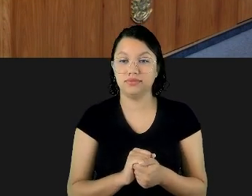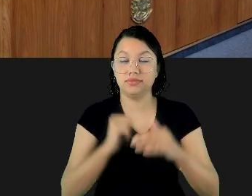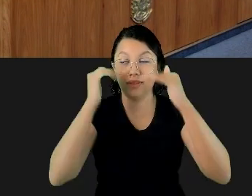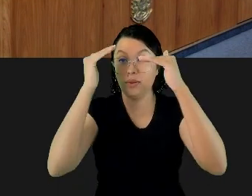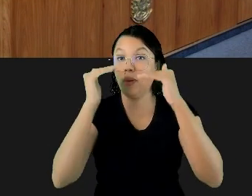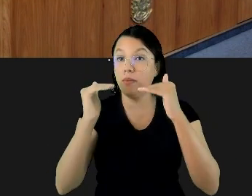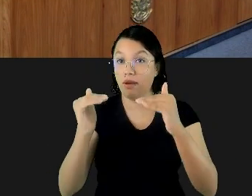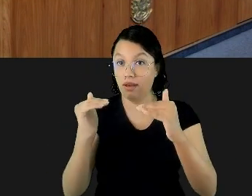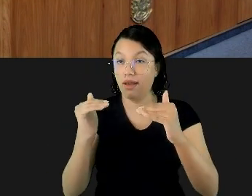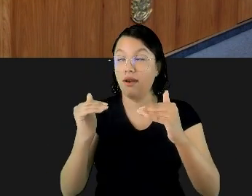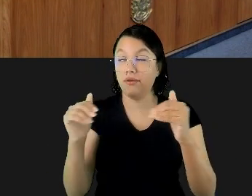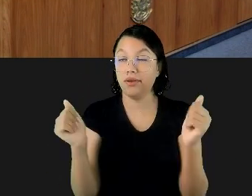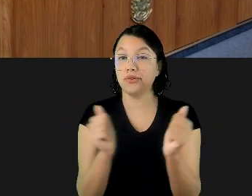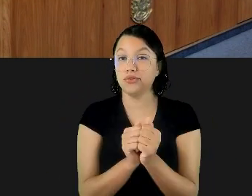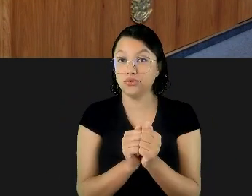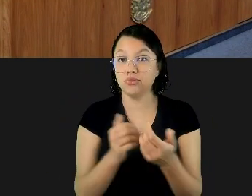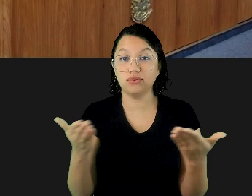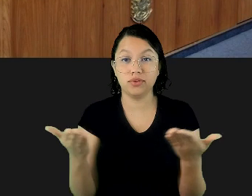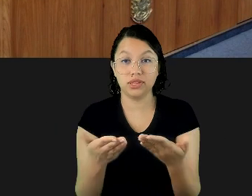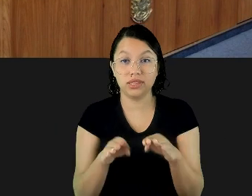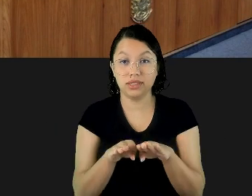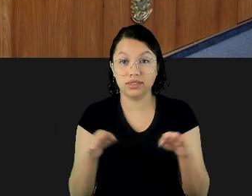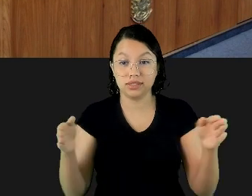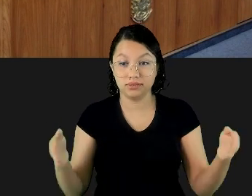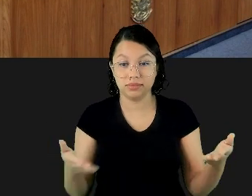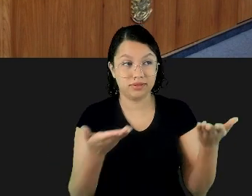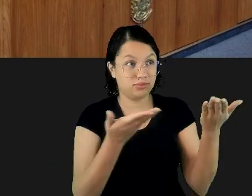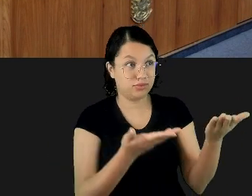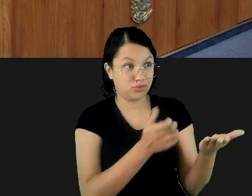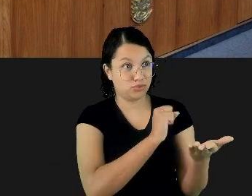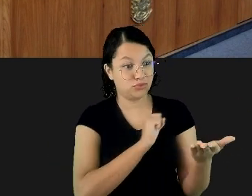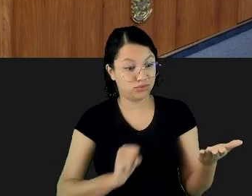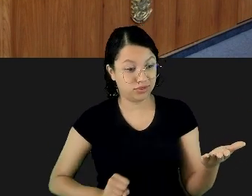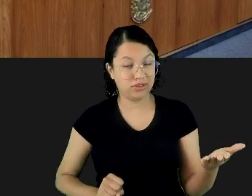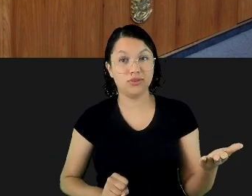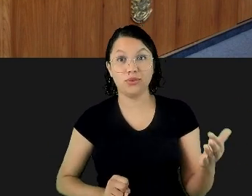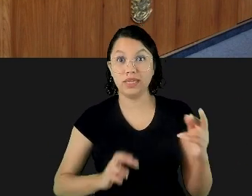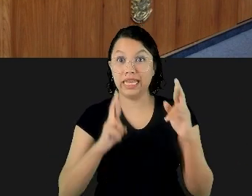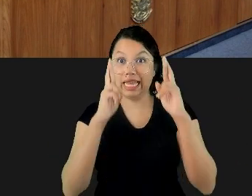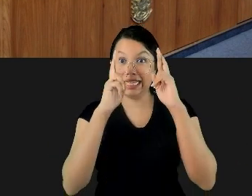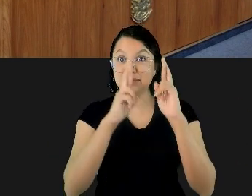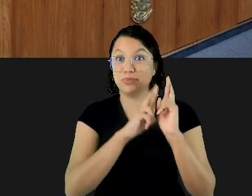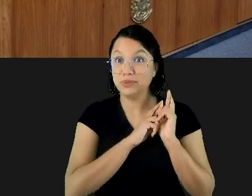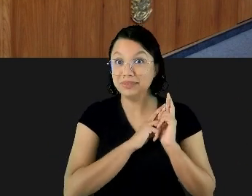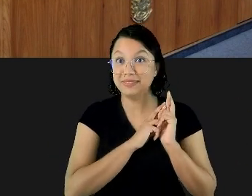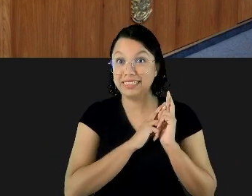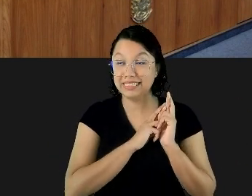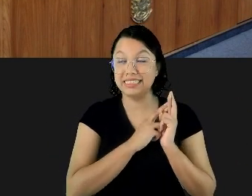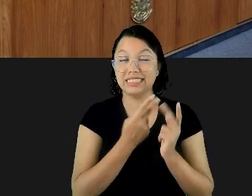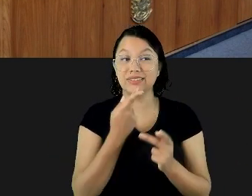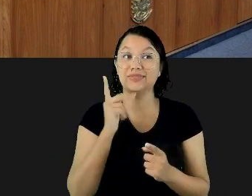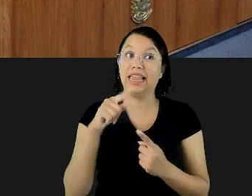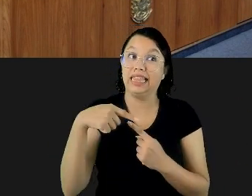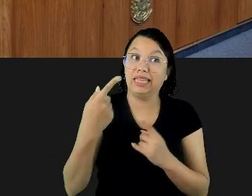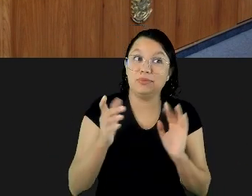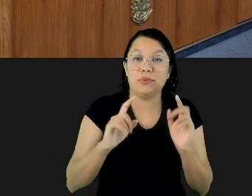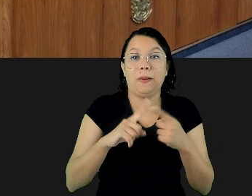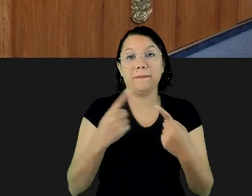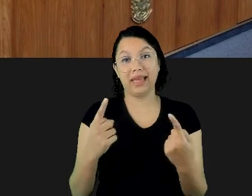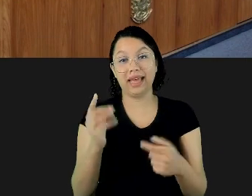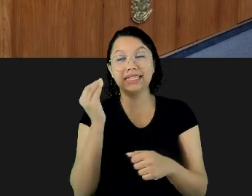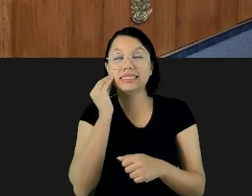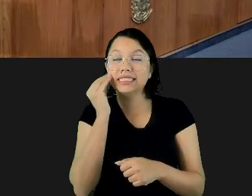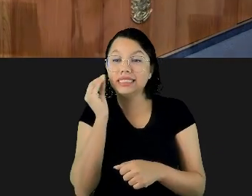dividir, compartilhar essa mesa com o senhor e responsabilidade de falar depois, mas tentar contribuir e trazer as